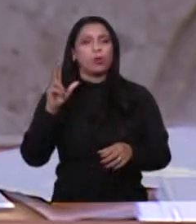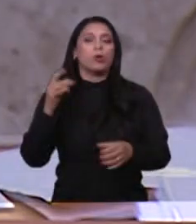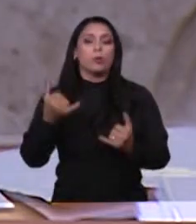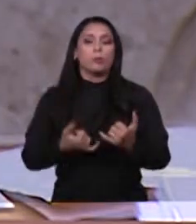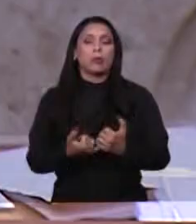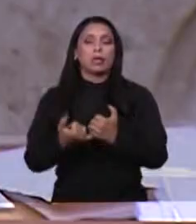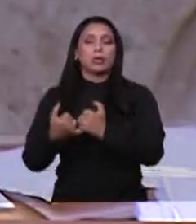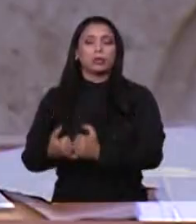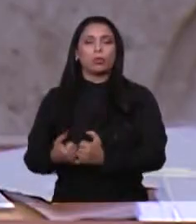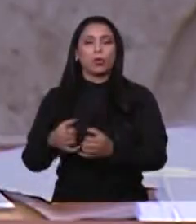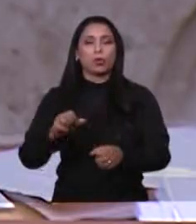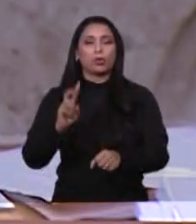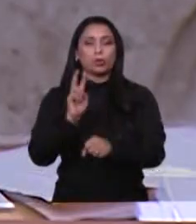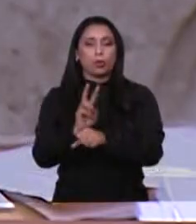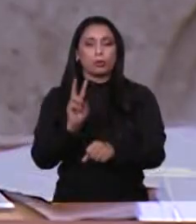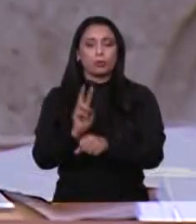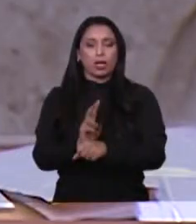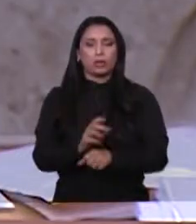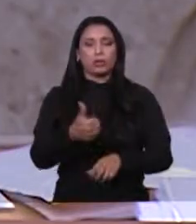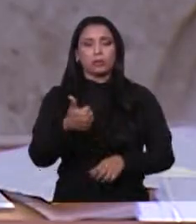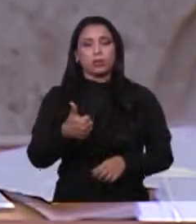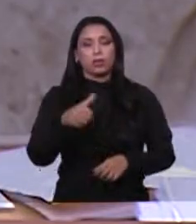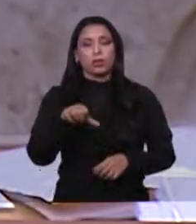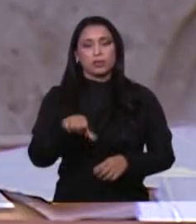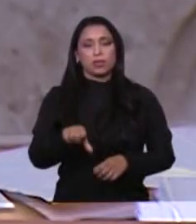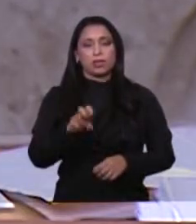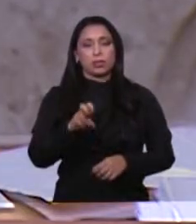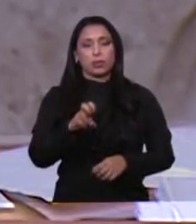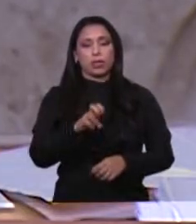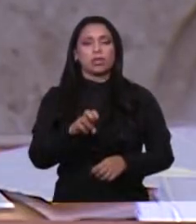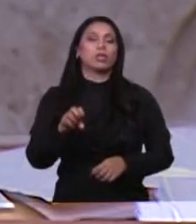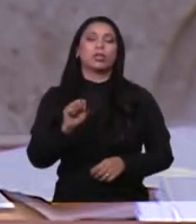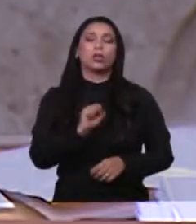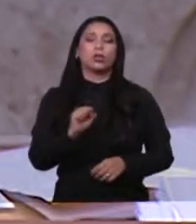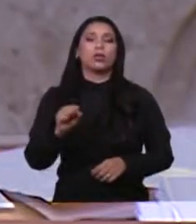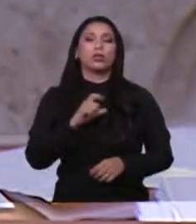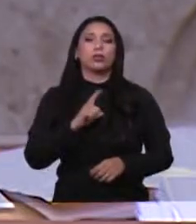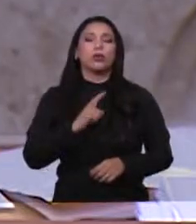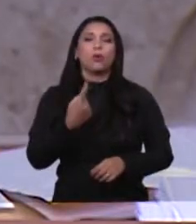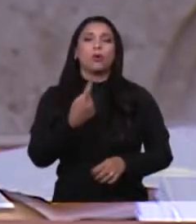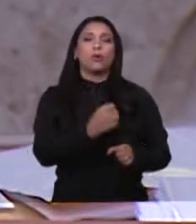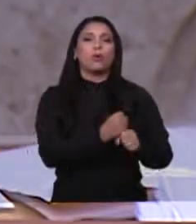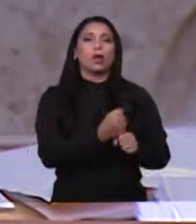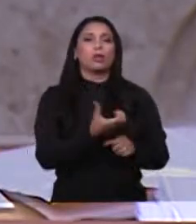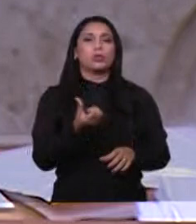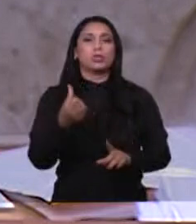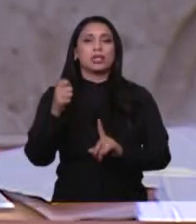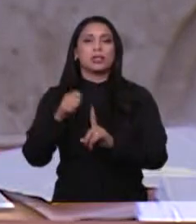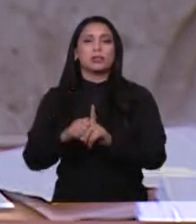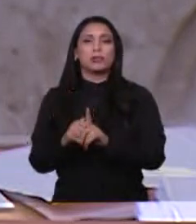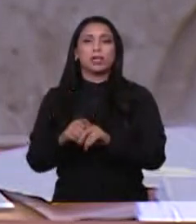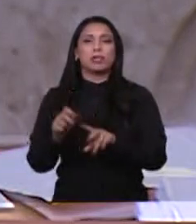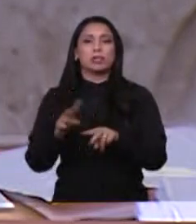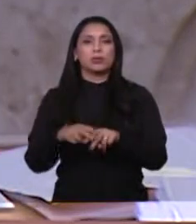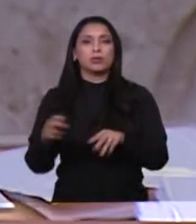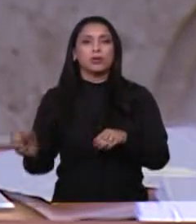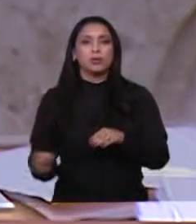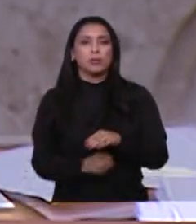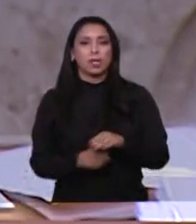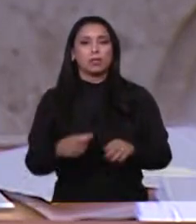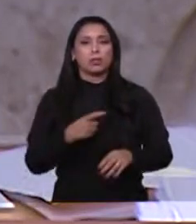9.605 de 1998, a pena de 1 ano e 6 meses de reclusão e 50 dias